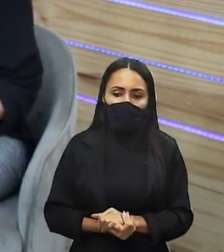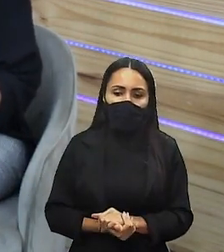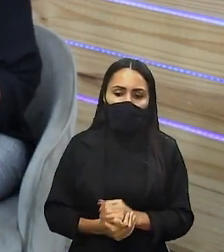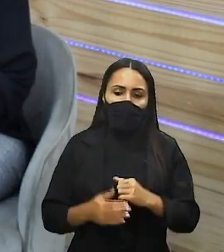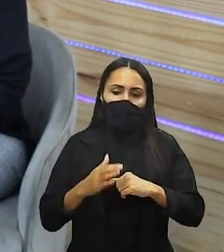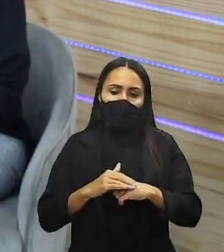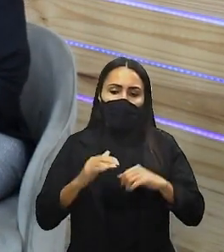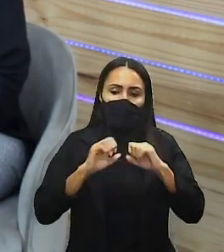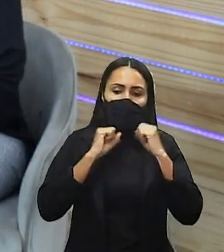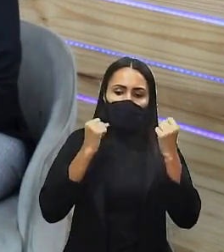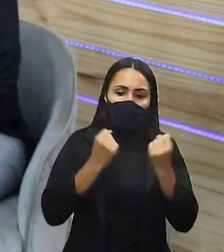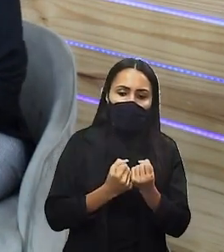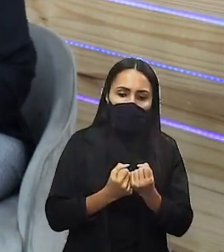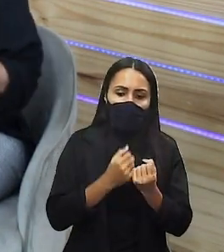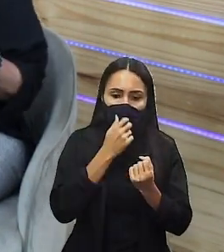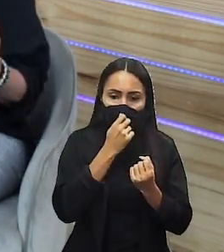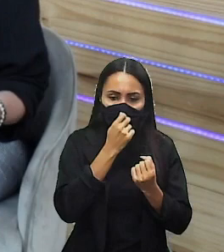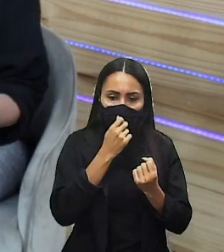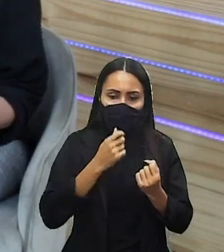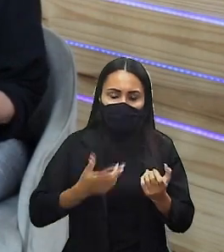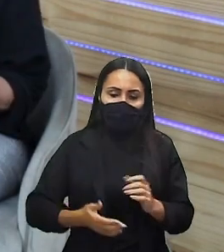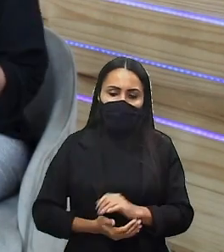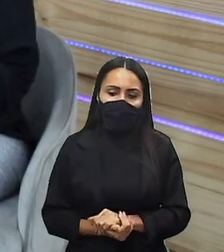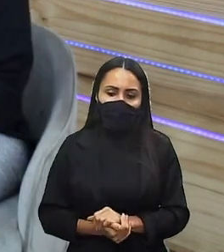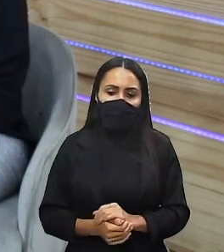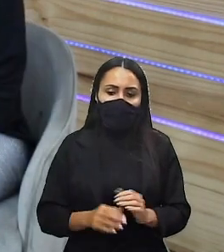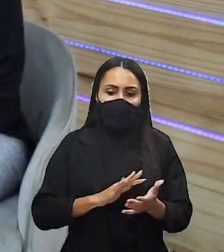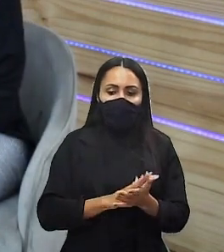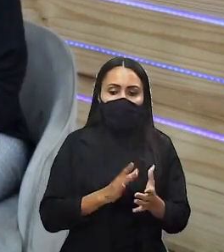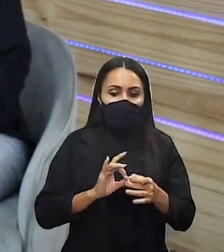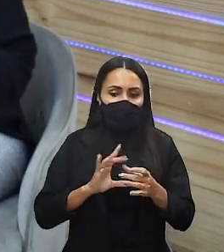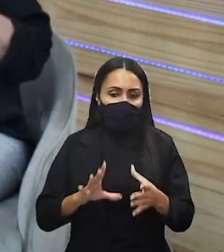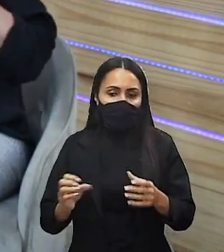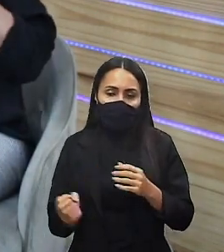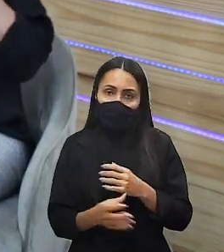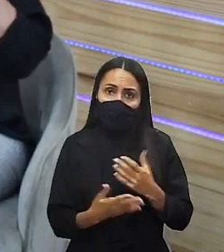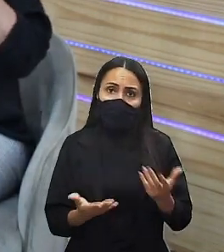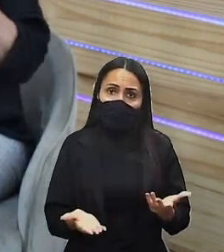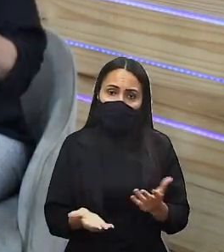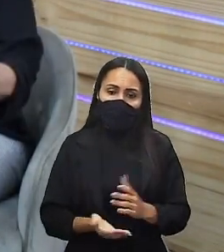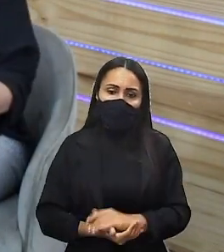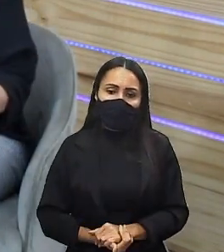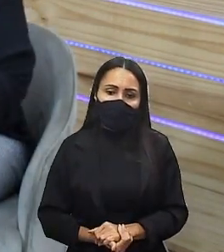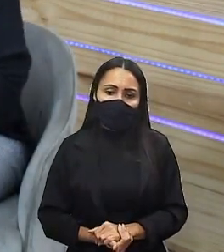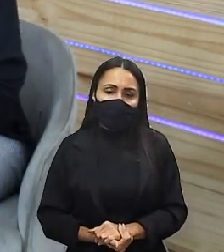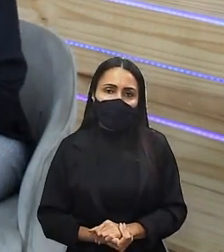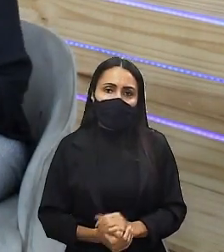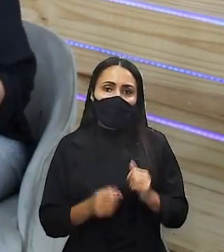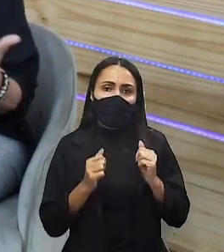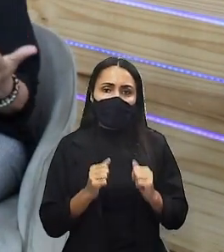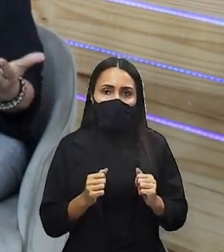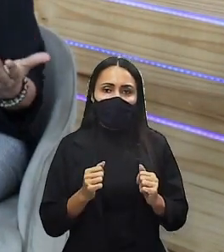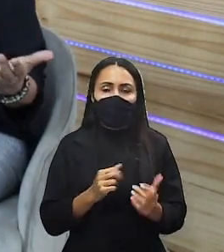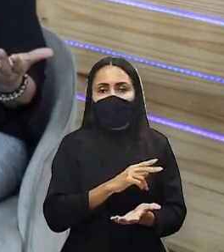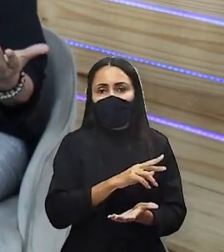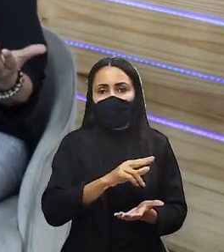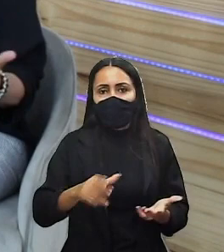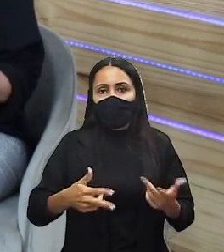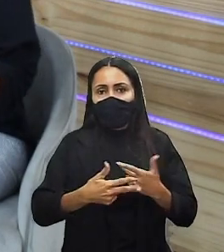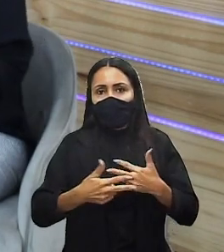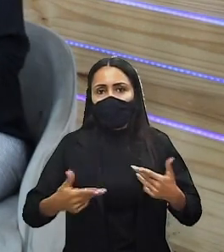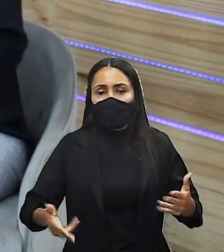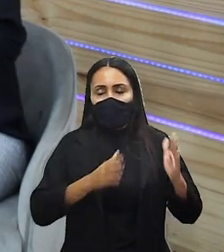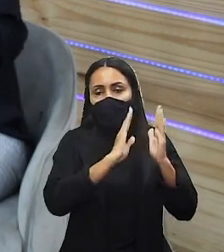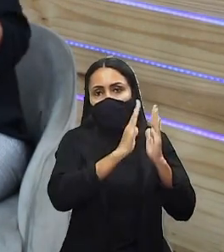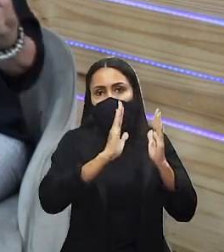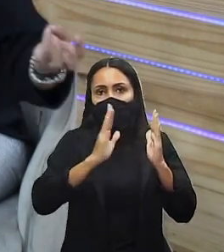acolhedor, social, sem amarras, preconceito, é aberto ao novo. A gente pode fazer muita coisa dentro da biblioteca. A gente